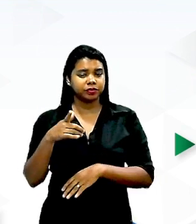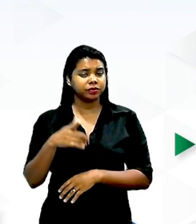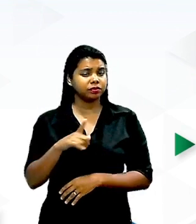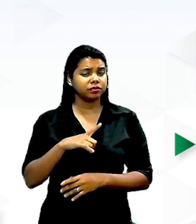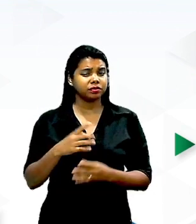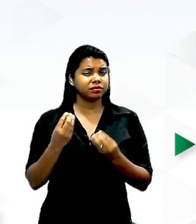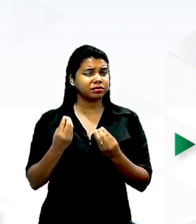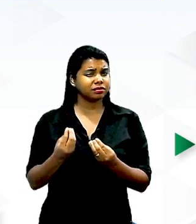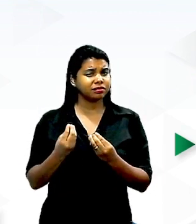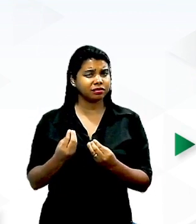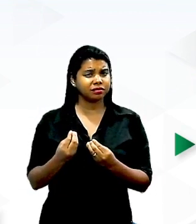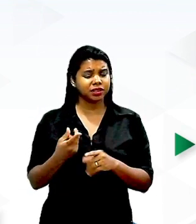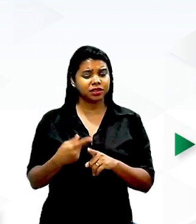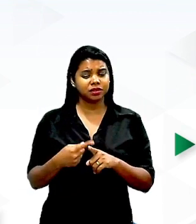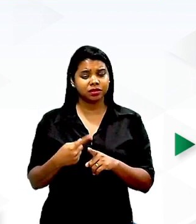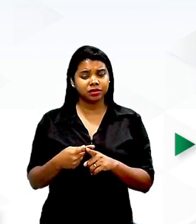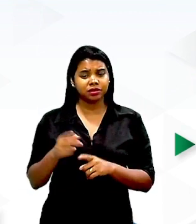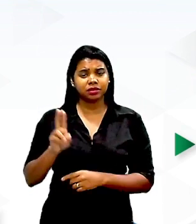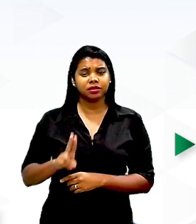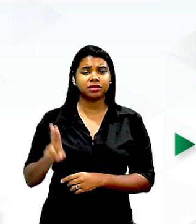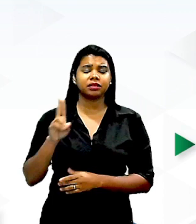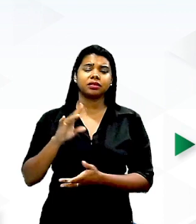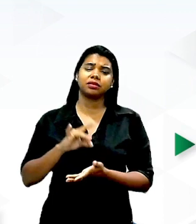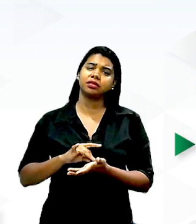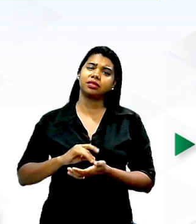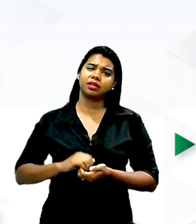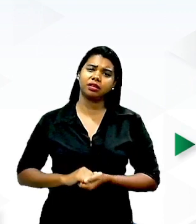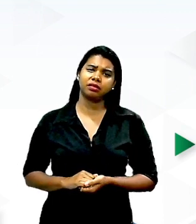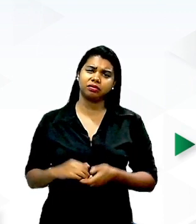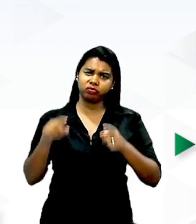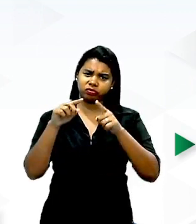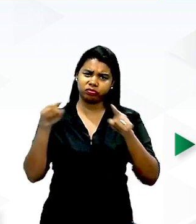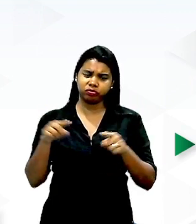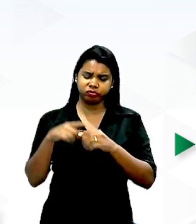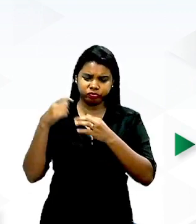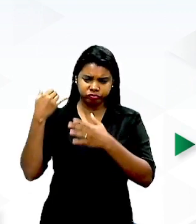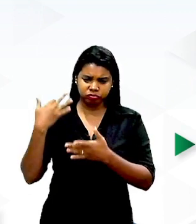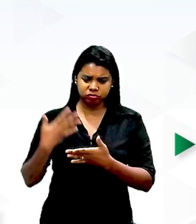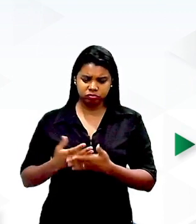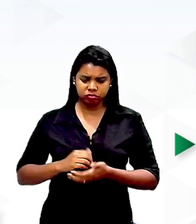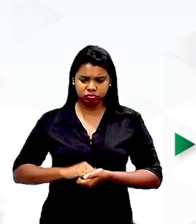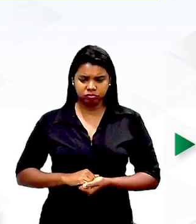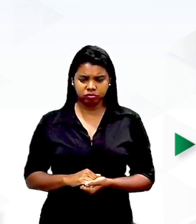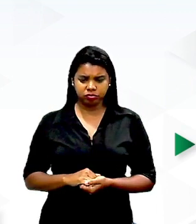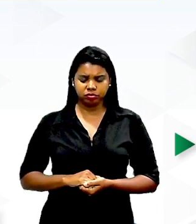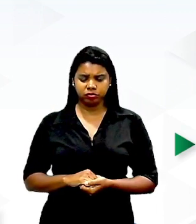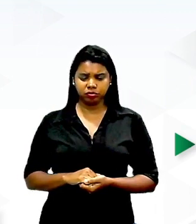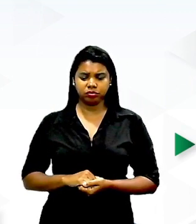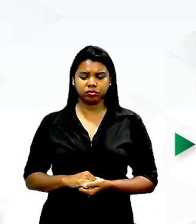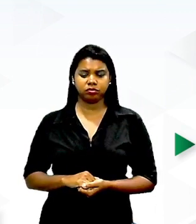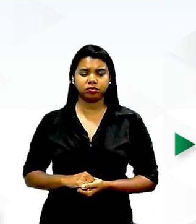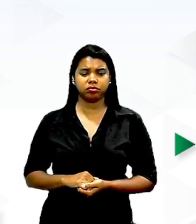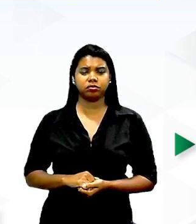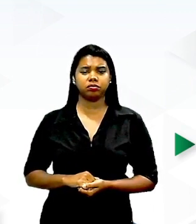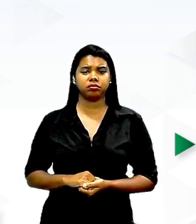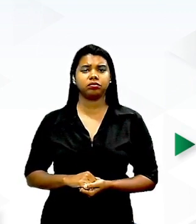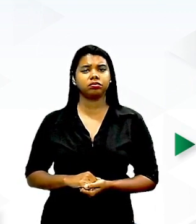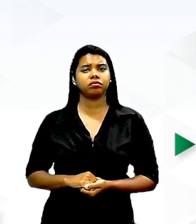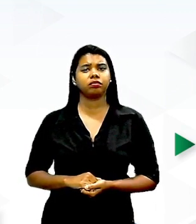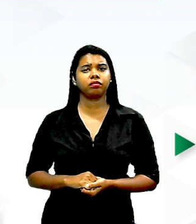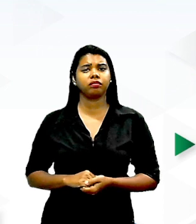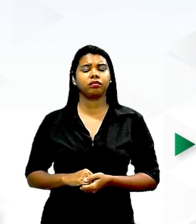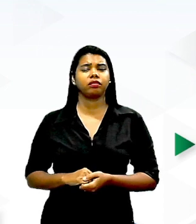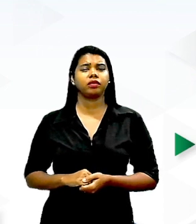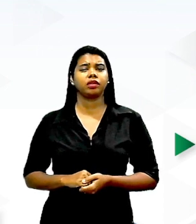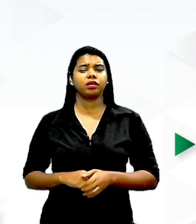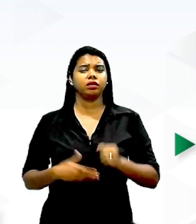deixar de fora por que usavam triângulos. Professores, vou te explicar, tá? Usava-se triângulo porque a construção de pirâmide de base